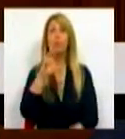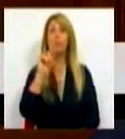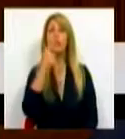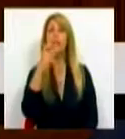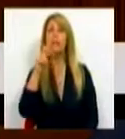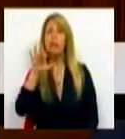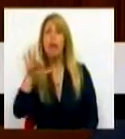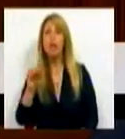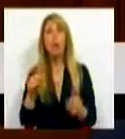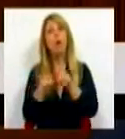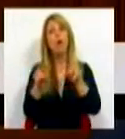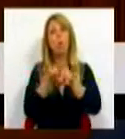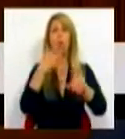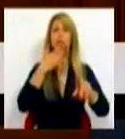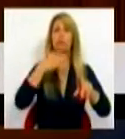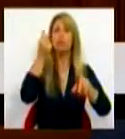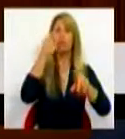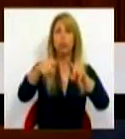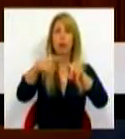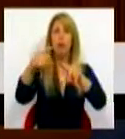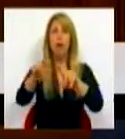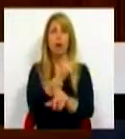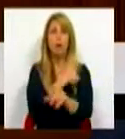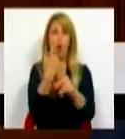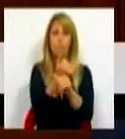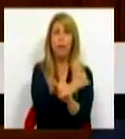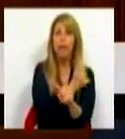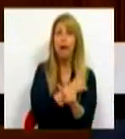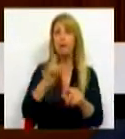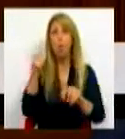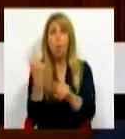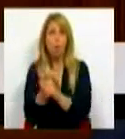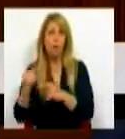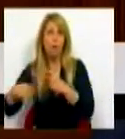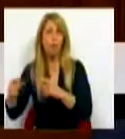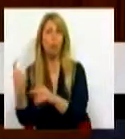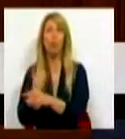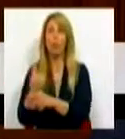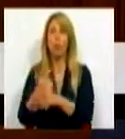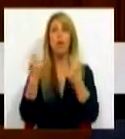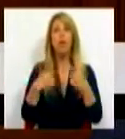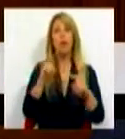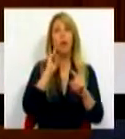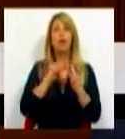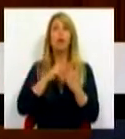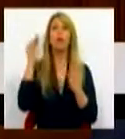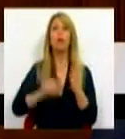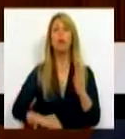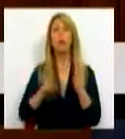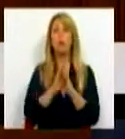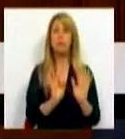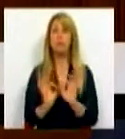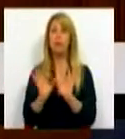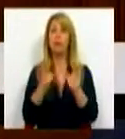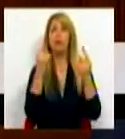crédito à habitação e crédito ao consumo. Estavam pré-definidos formulários e contratos estandartizados e havia informação